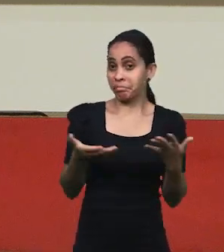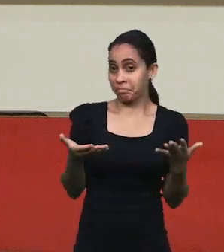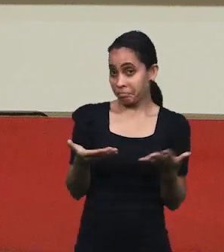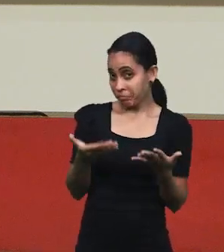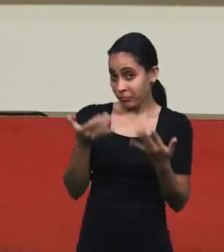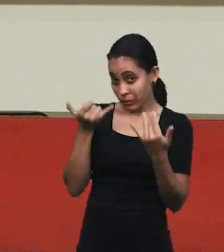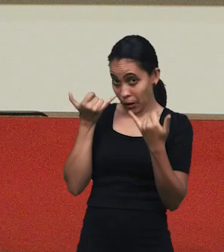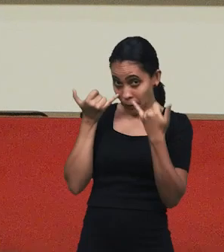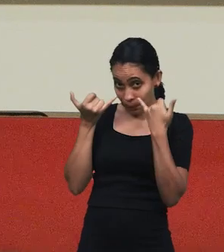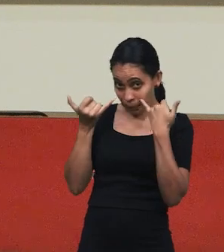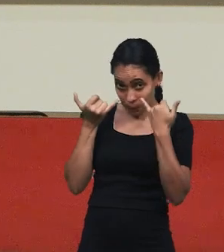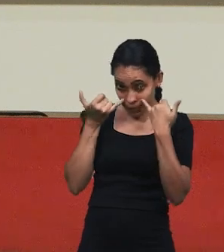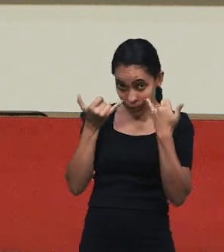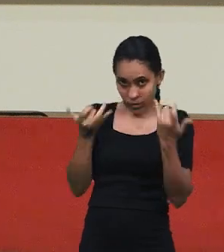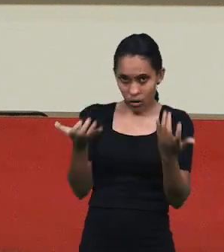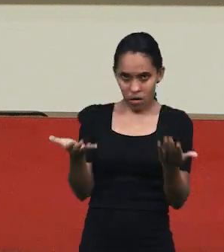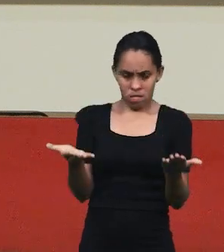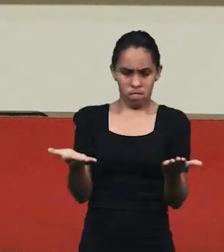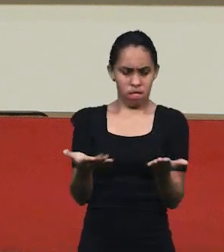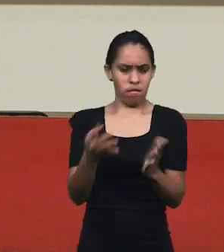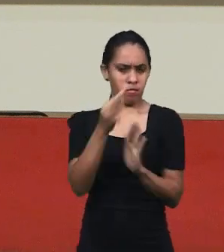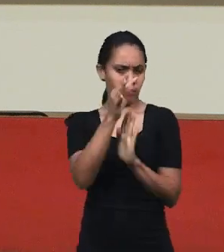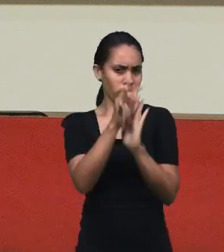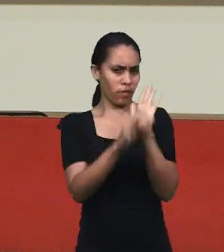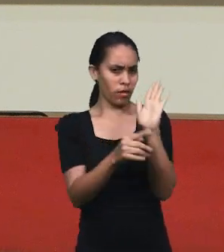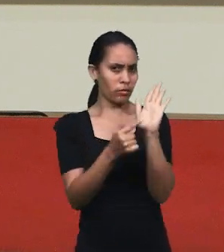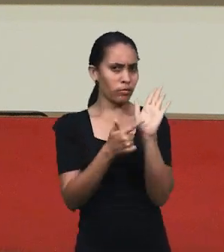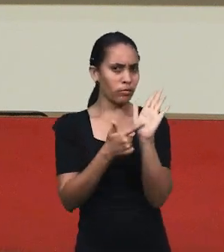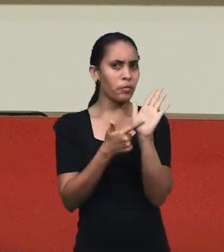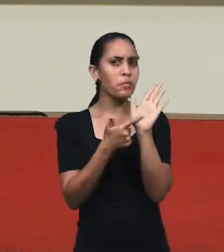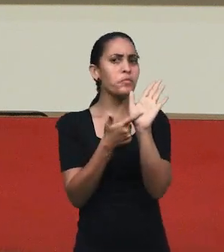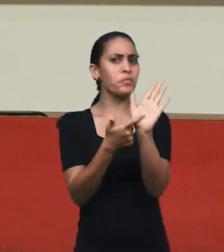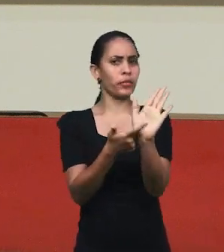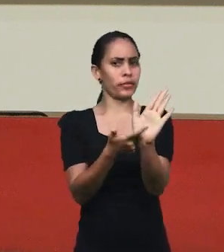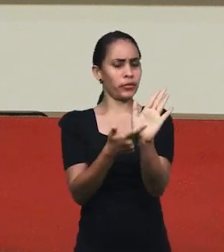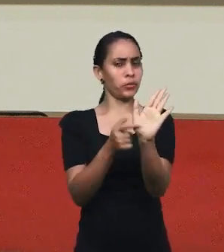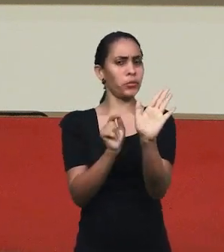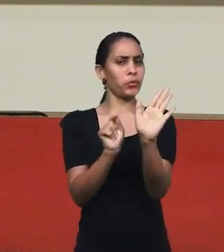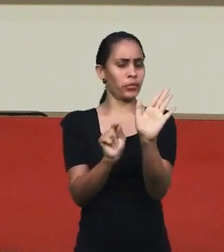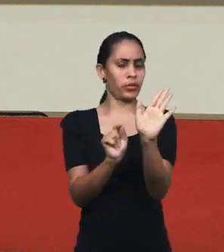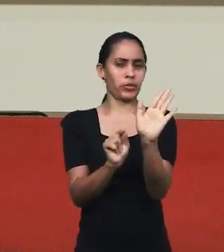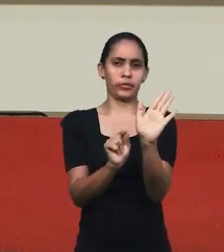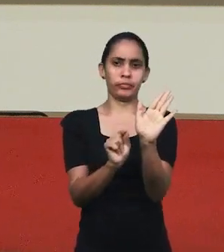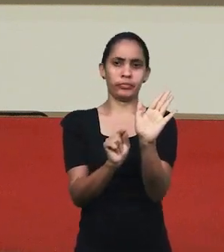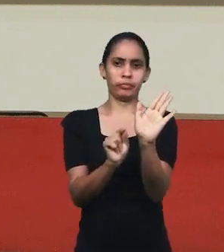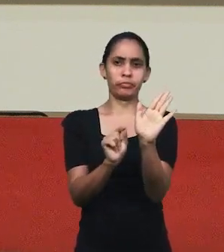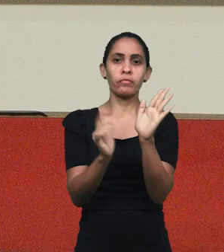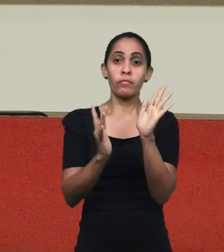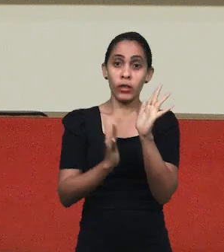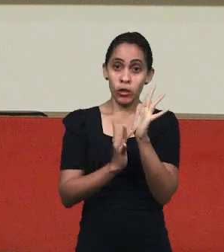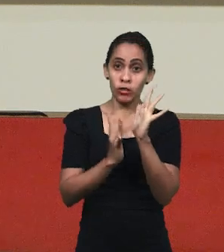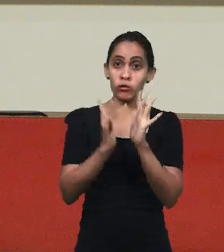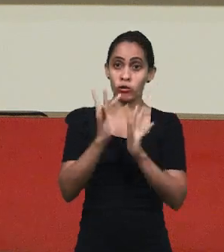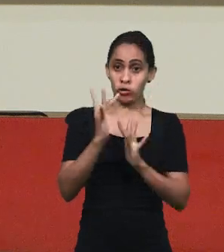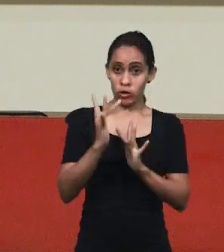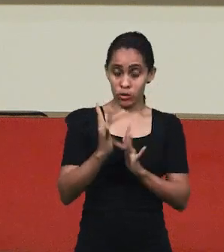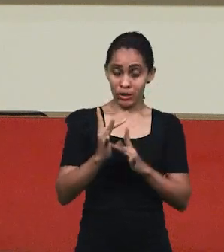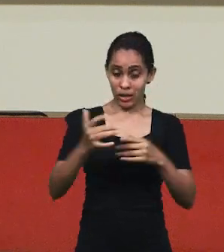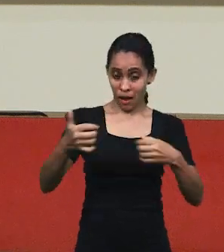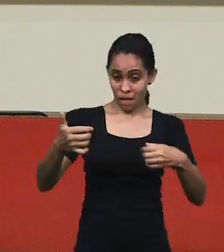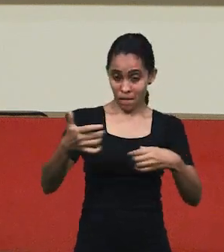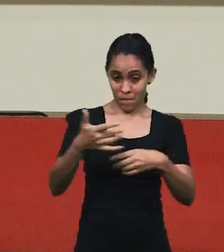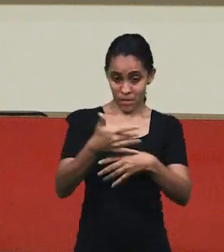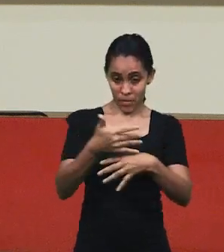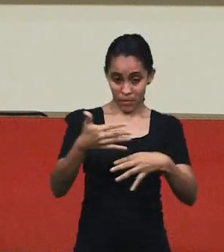A primeira informação que o texto bíblico nos traz é que